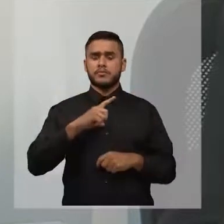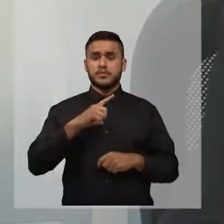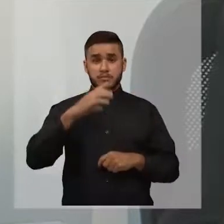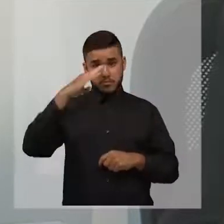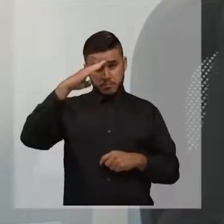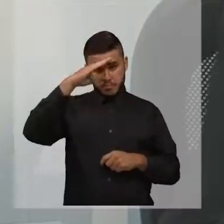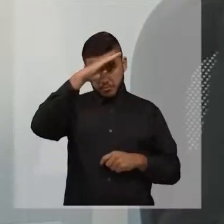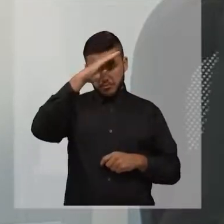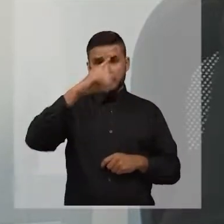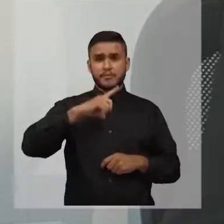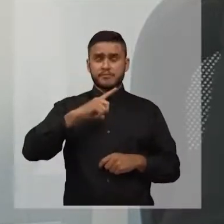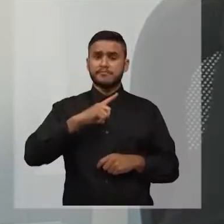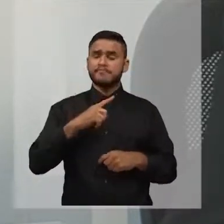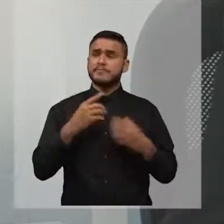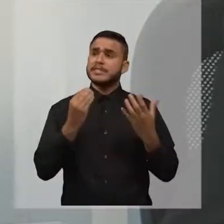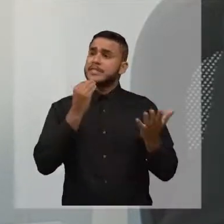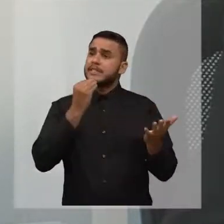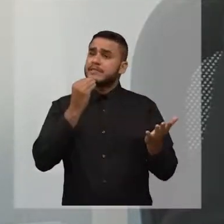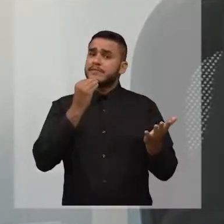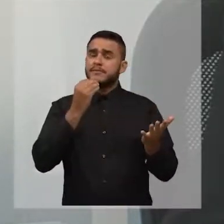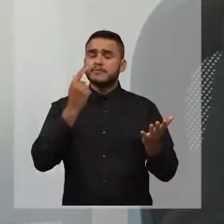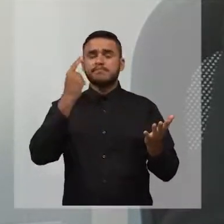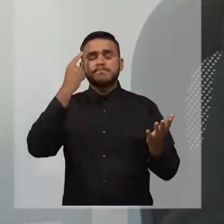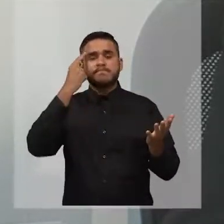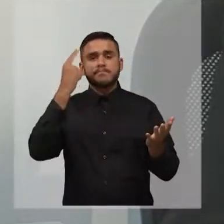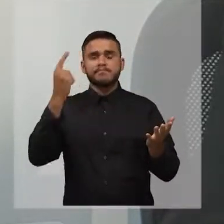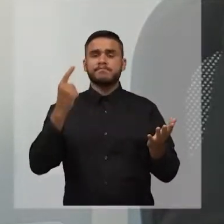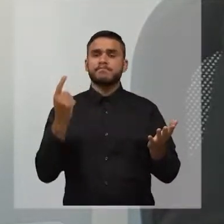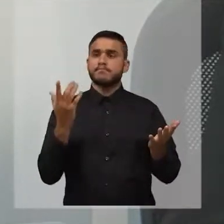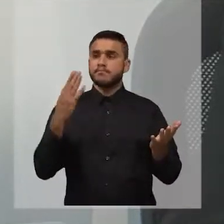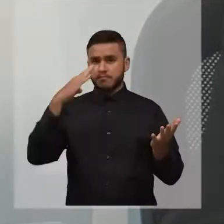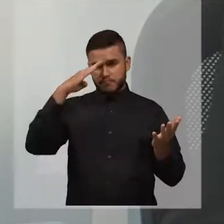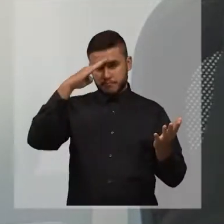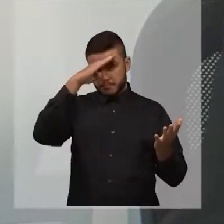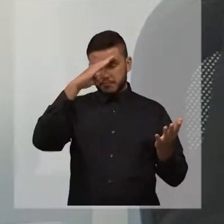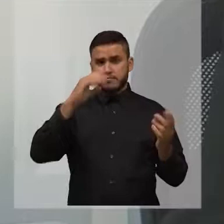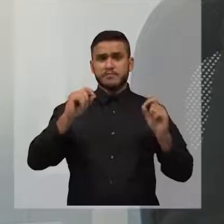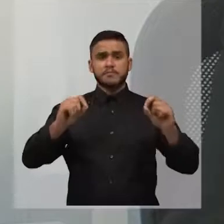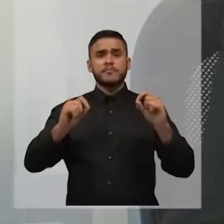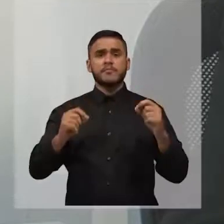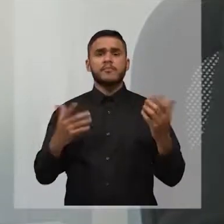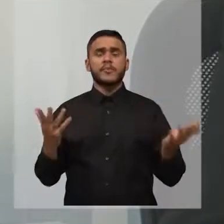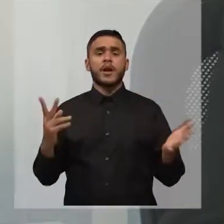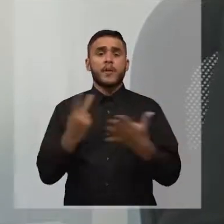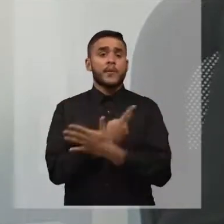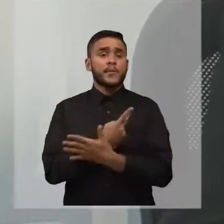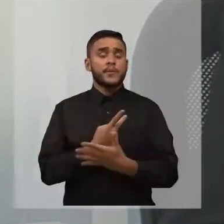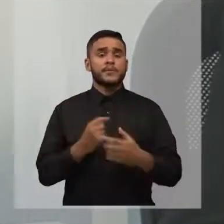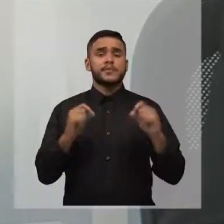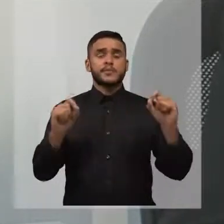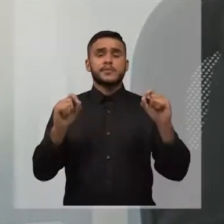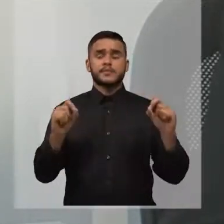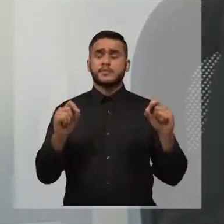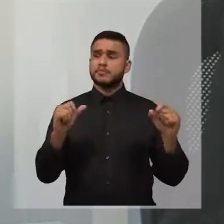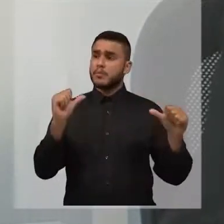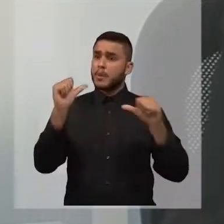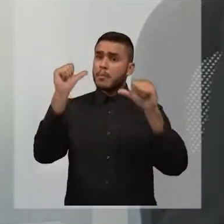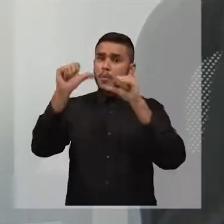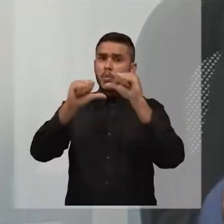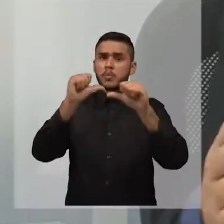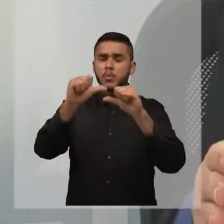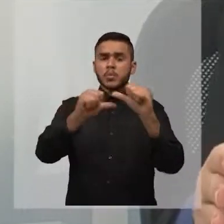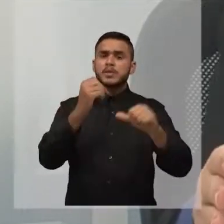Bolsonaro perdeu uma grande oportunidade, na minha avaliação, de fazer a operação, passar uns